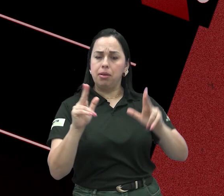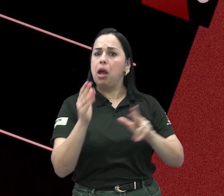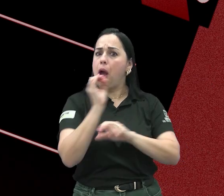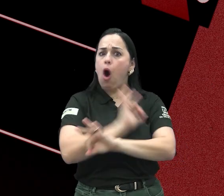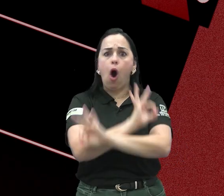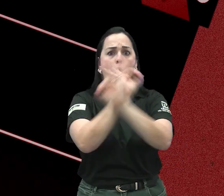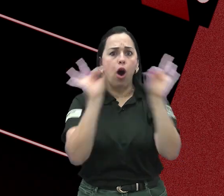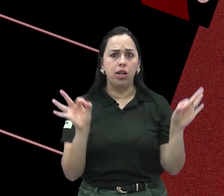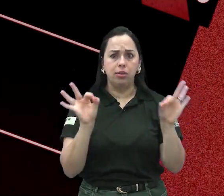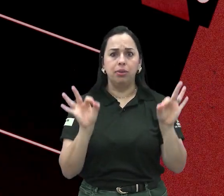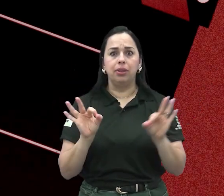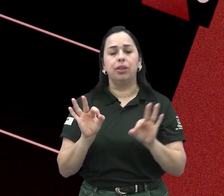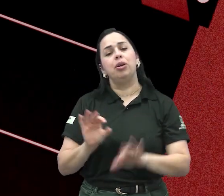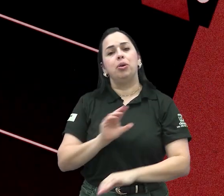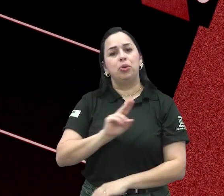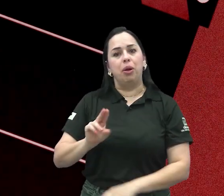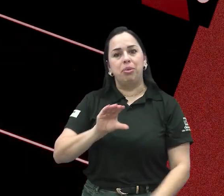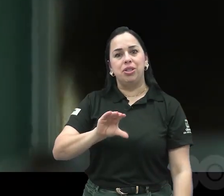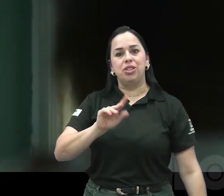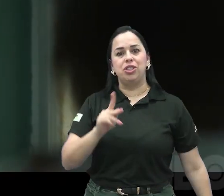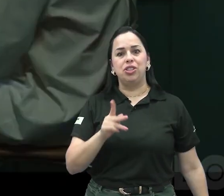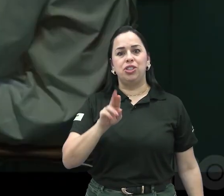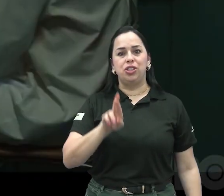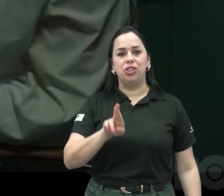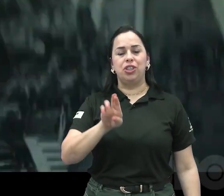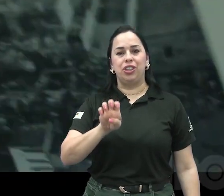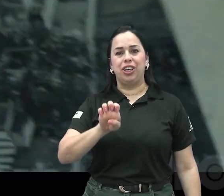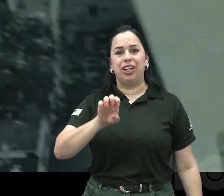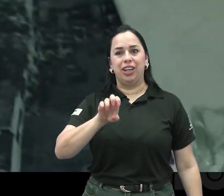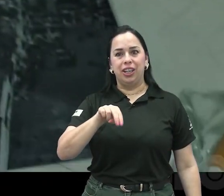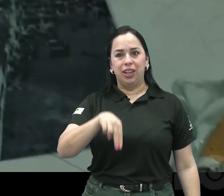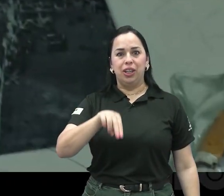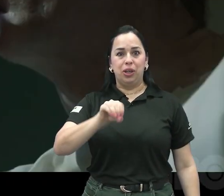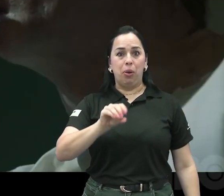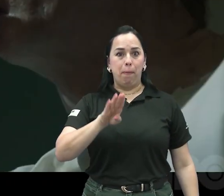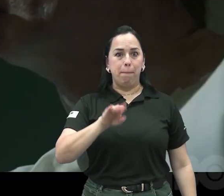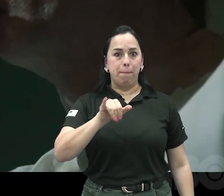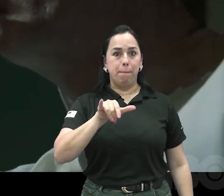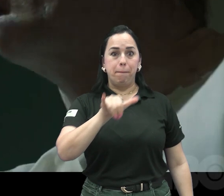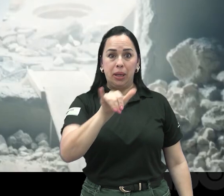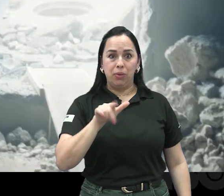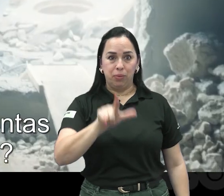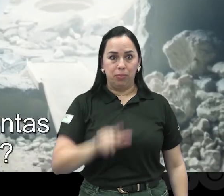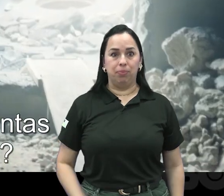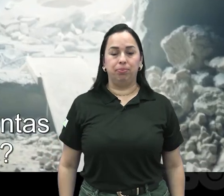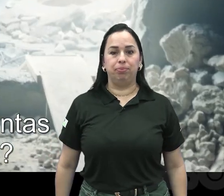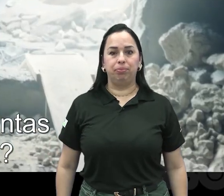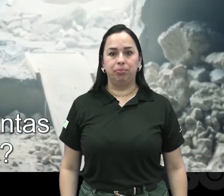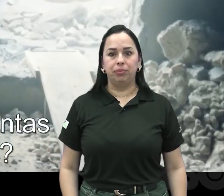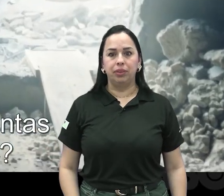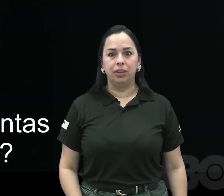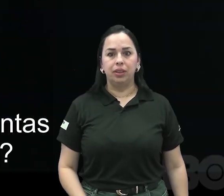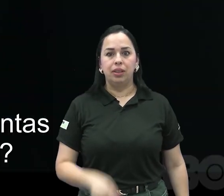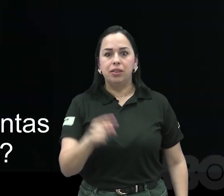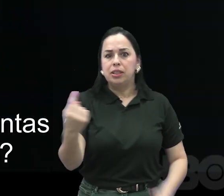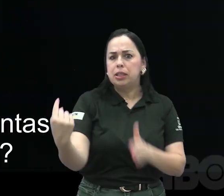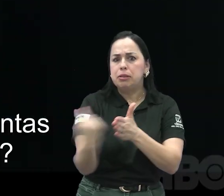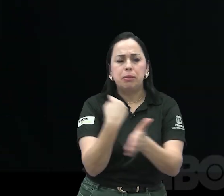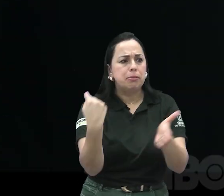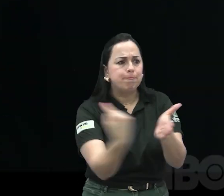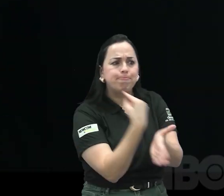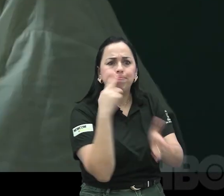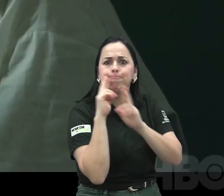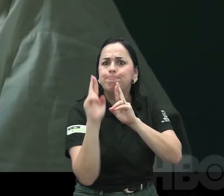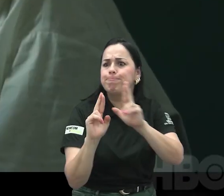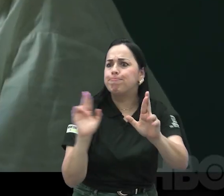boa. Eu tô falando de Chernobyl. What happened on the night of the accident? Asking the right question will get you the